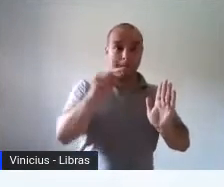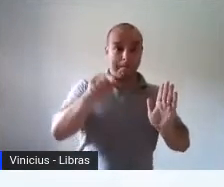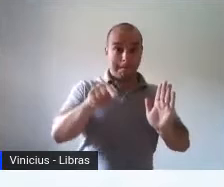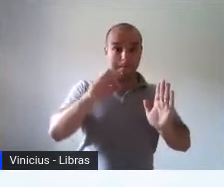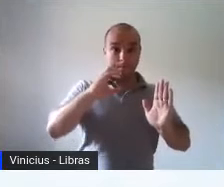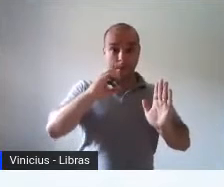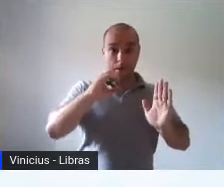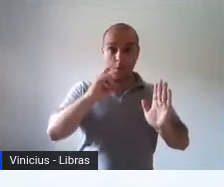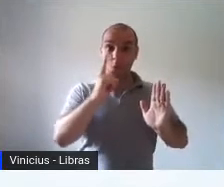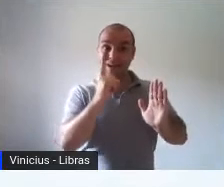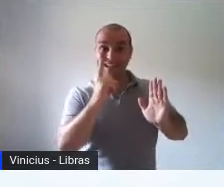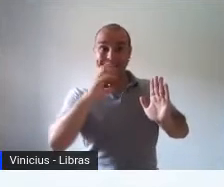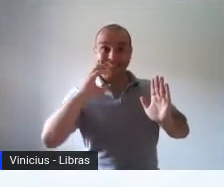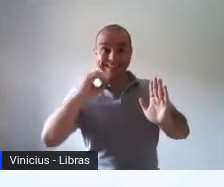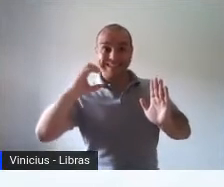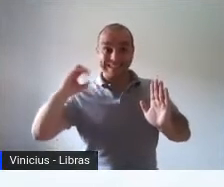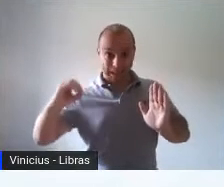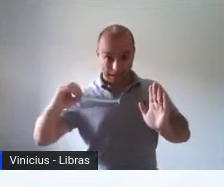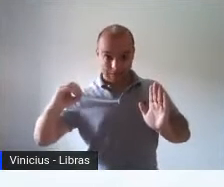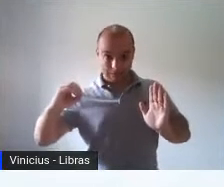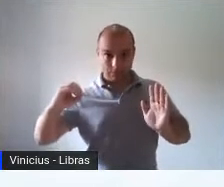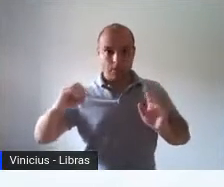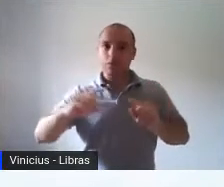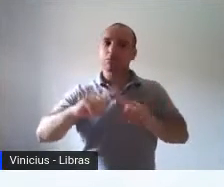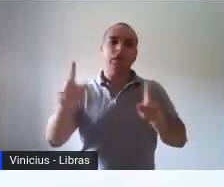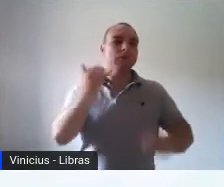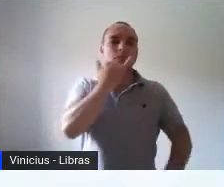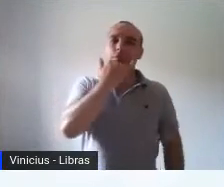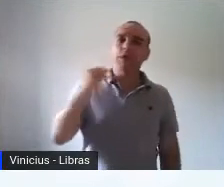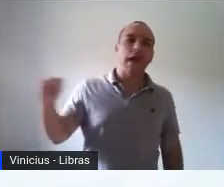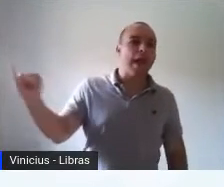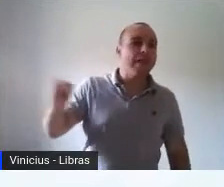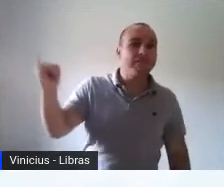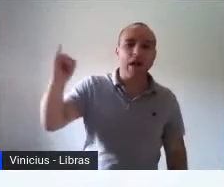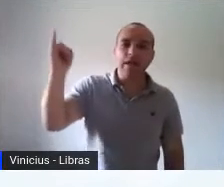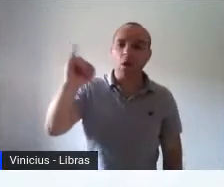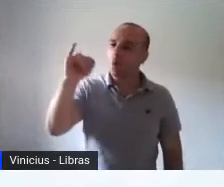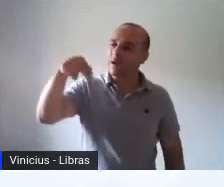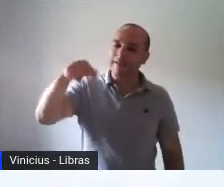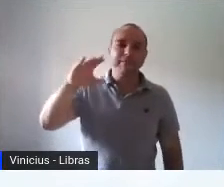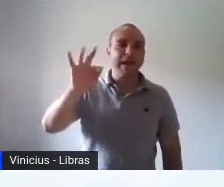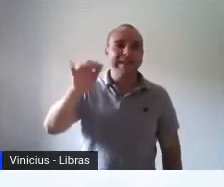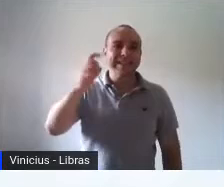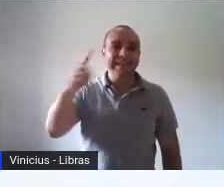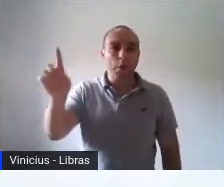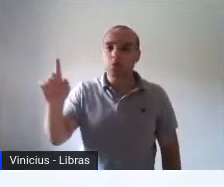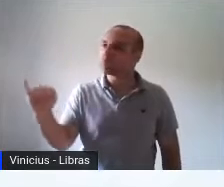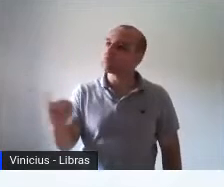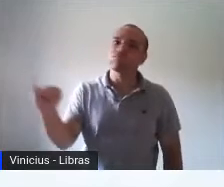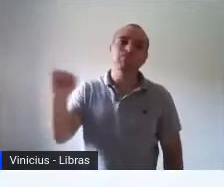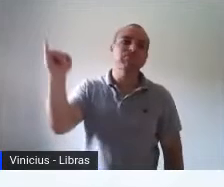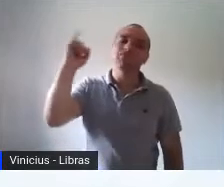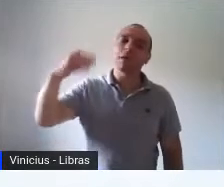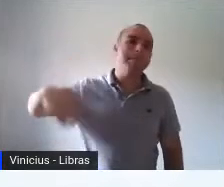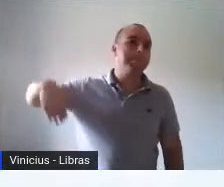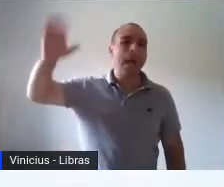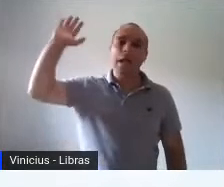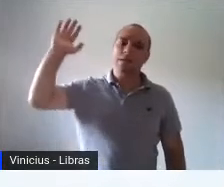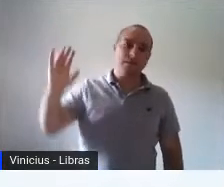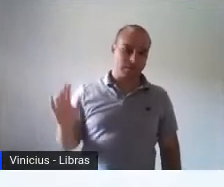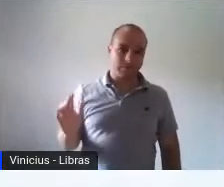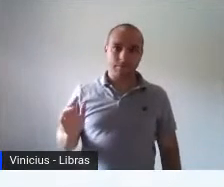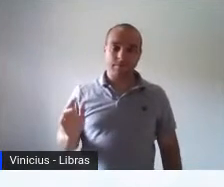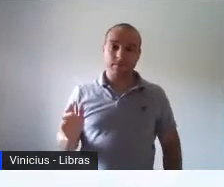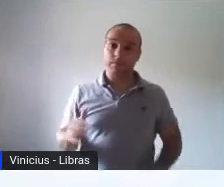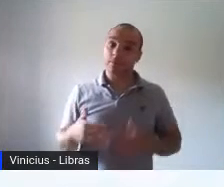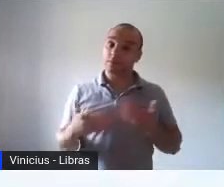ano, ela não está cobrindo a inflação, e até tem uma discussão, e até tem uma expectativa se o governo irá cumprir ou não, porque o certo